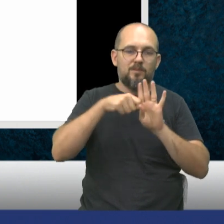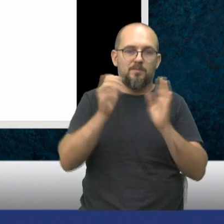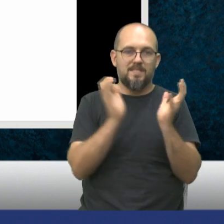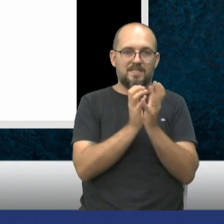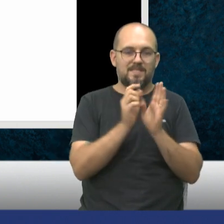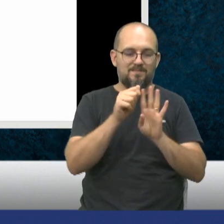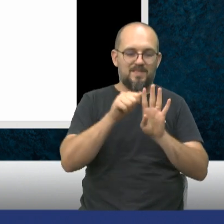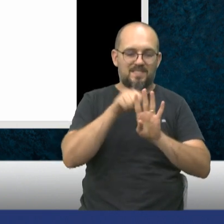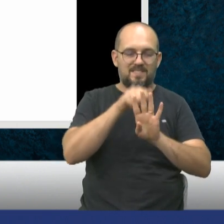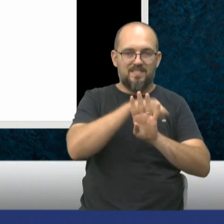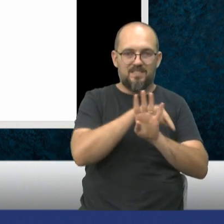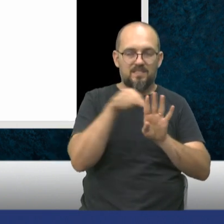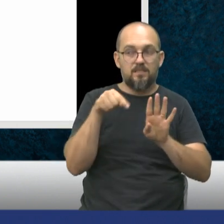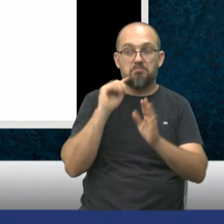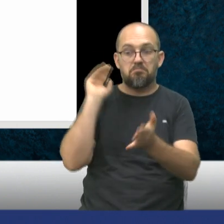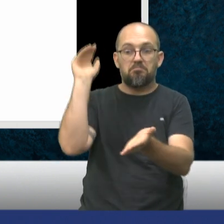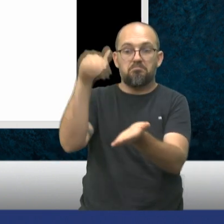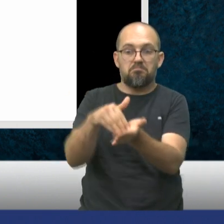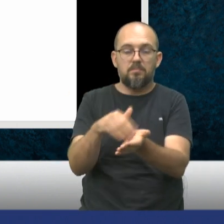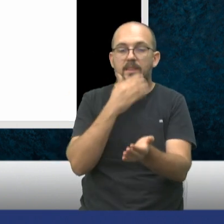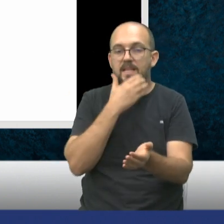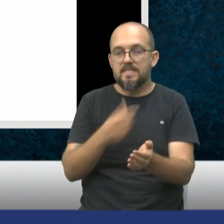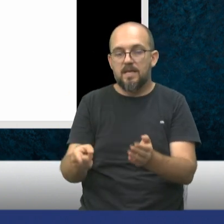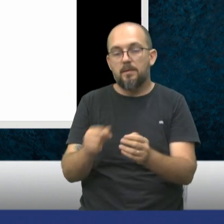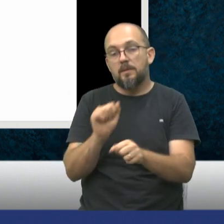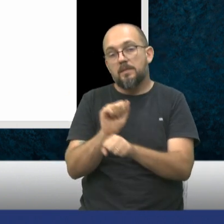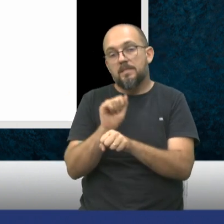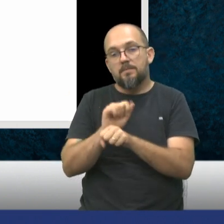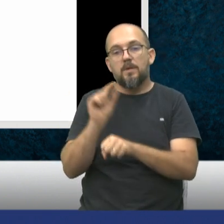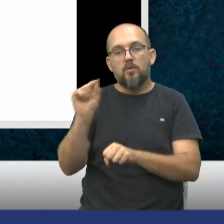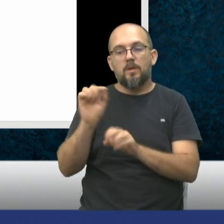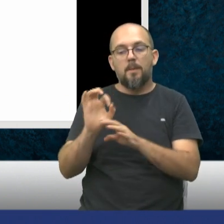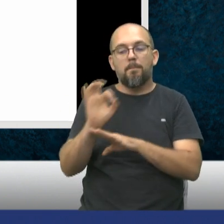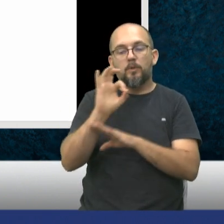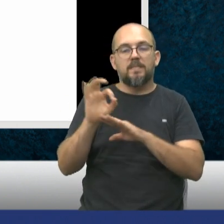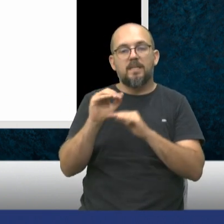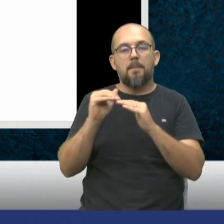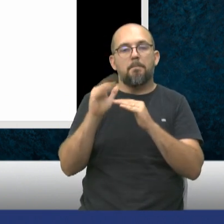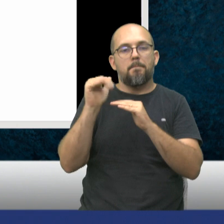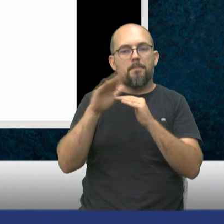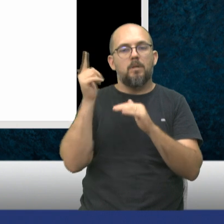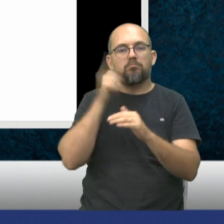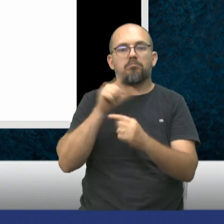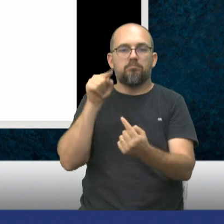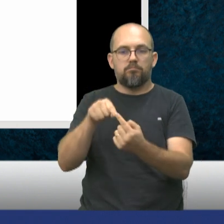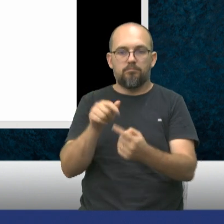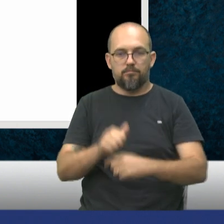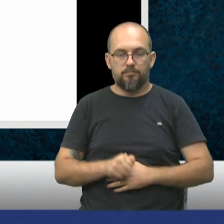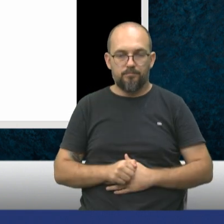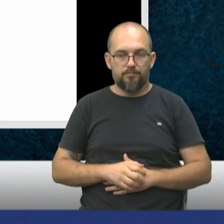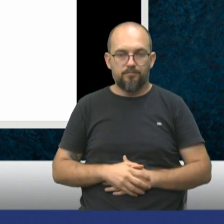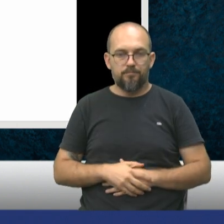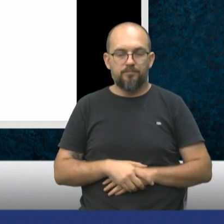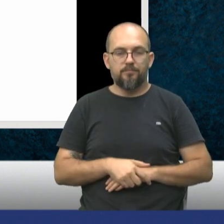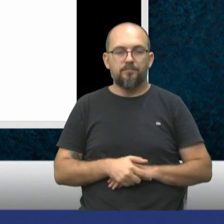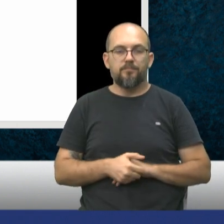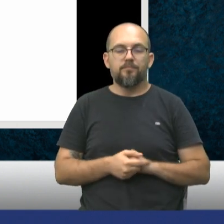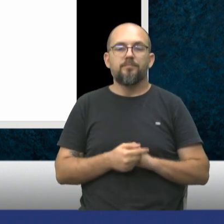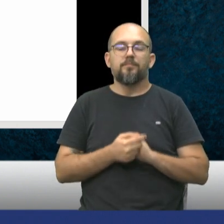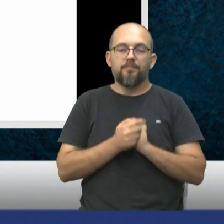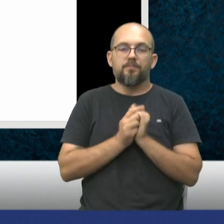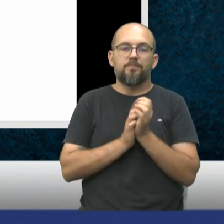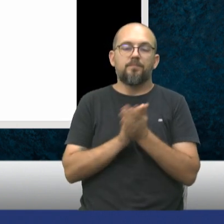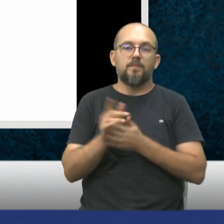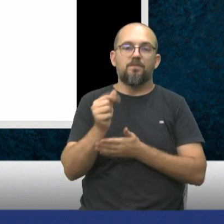ano é esperado que o percentual mínimo seja atingido. E o